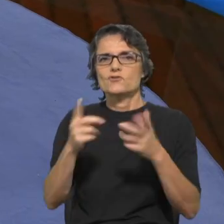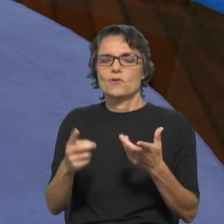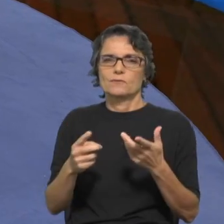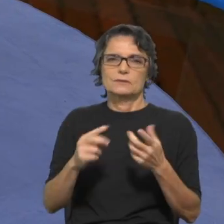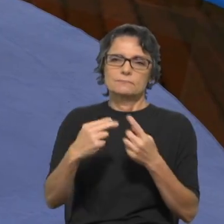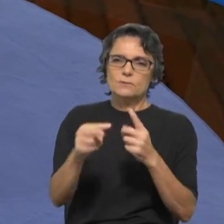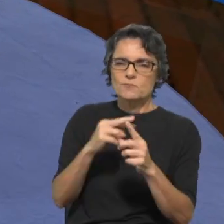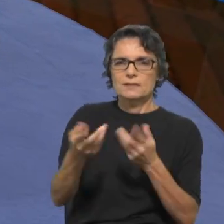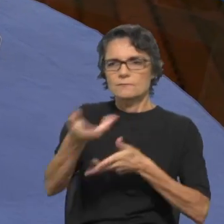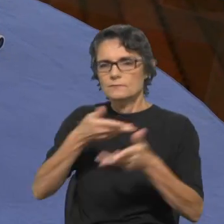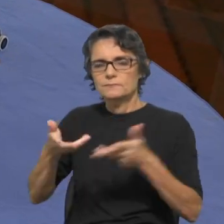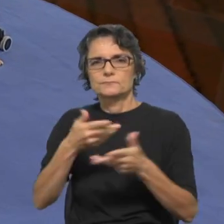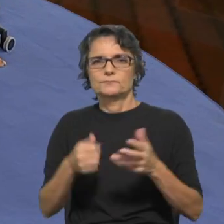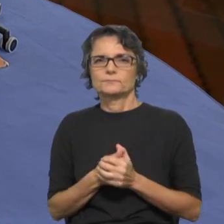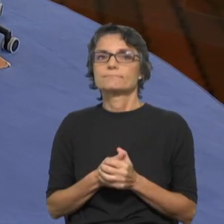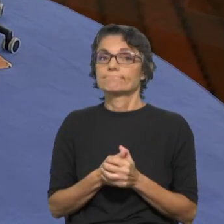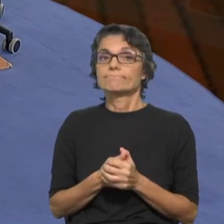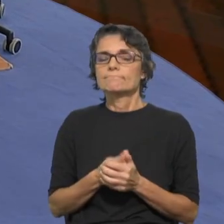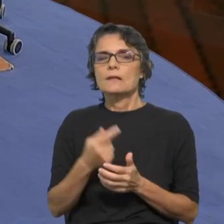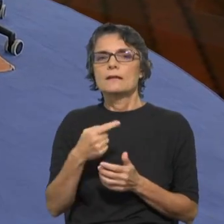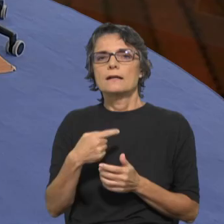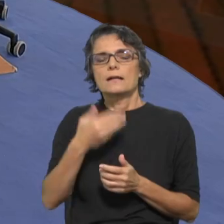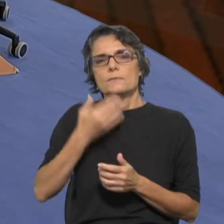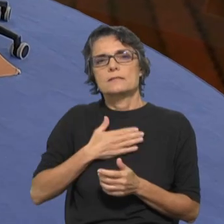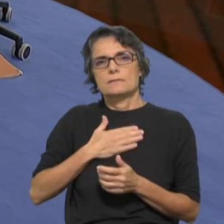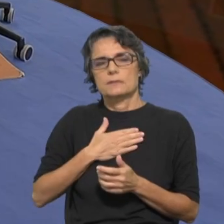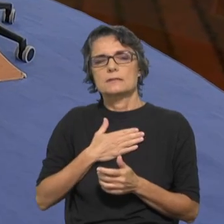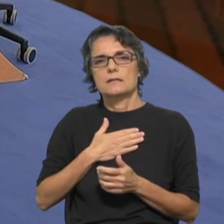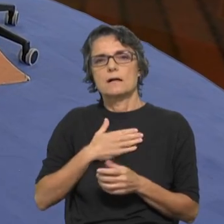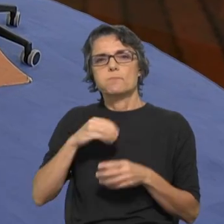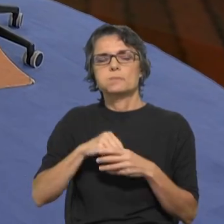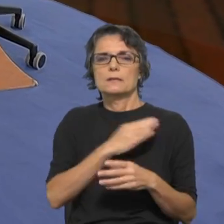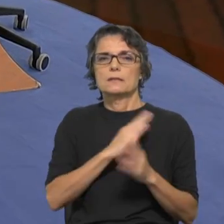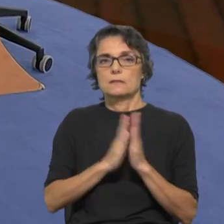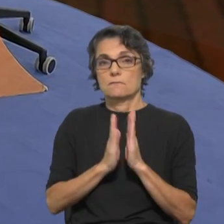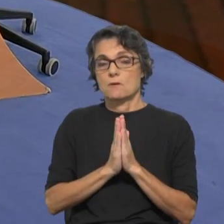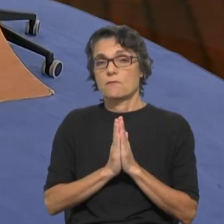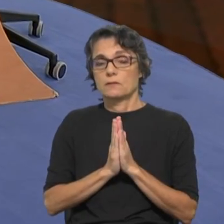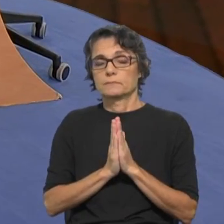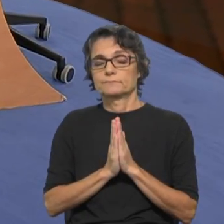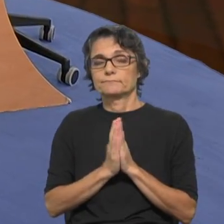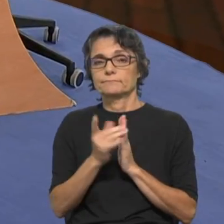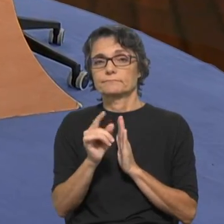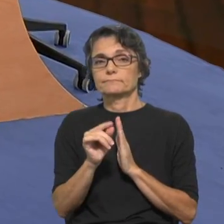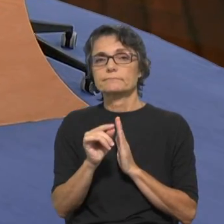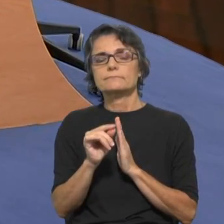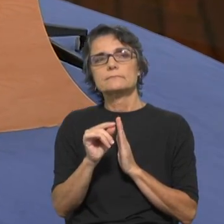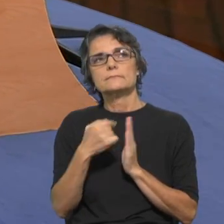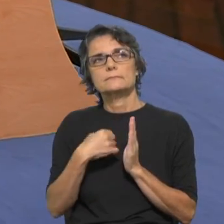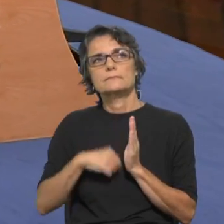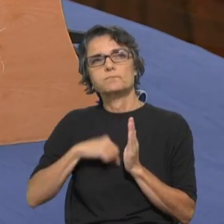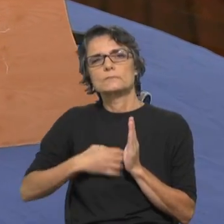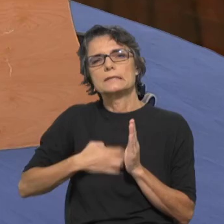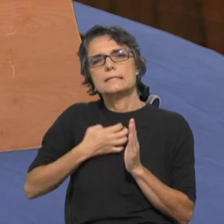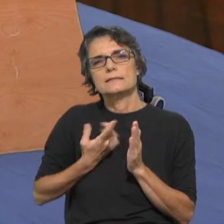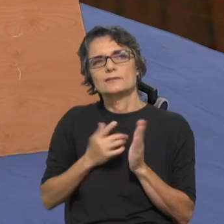outros jovens. Portanto, a partir da minha experiência também de paroquial, que vivo em igreja, e do encontro que faço com Jesus nos vários